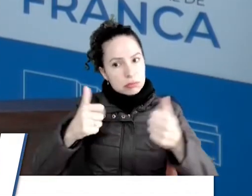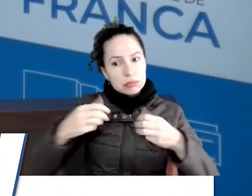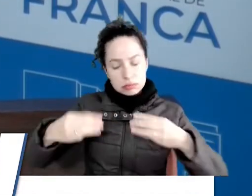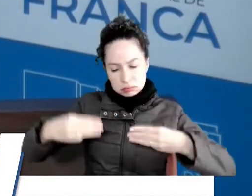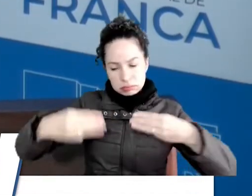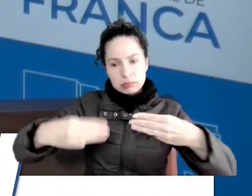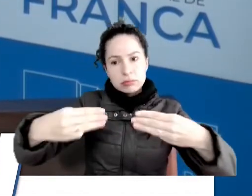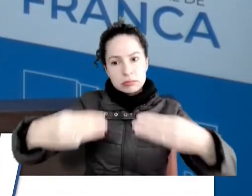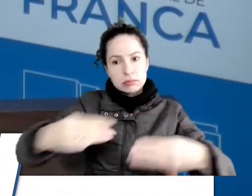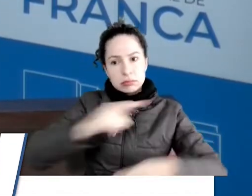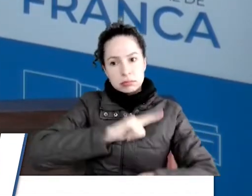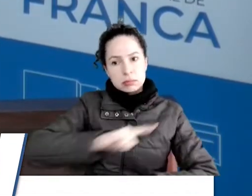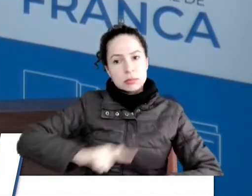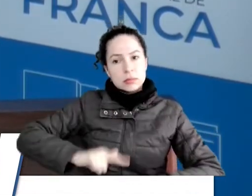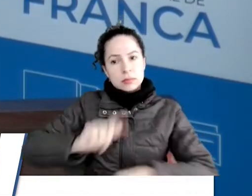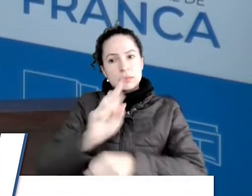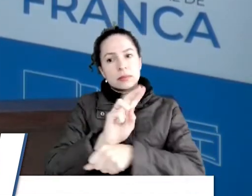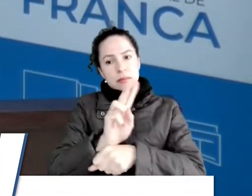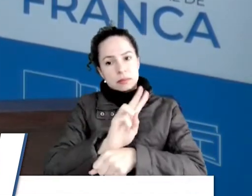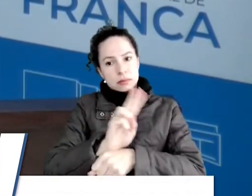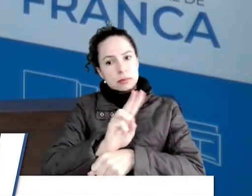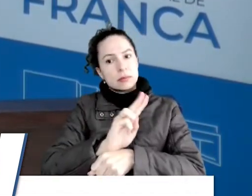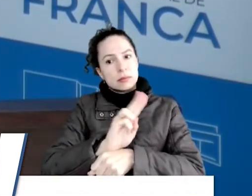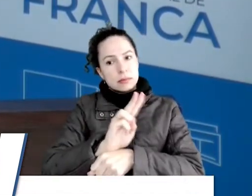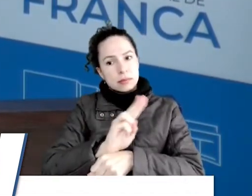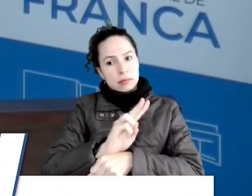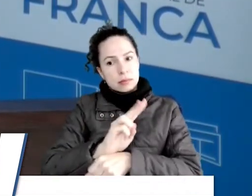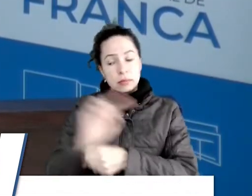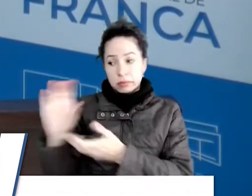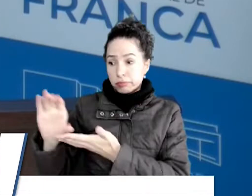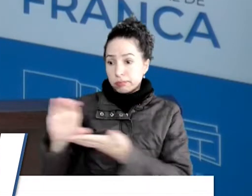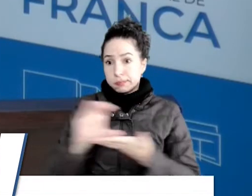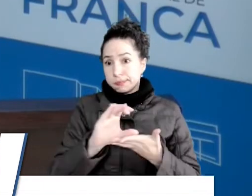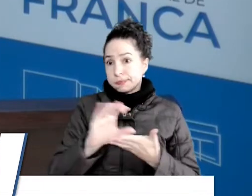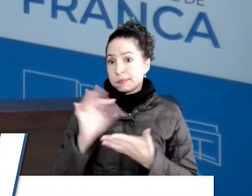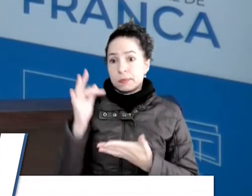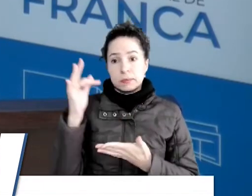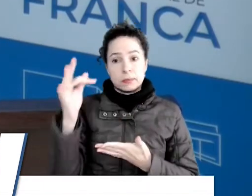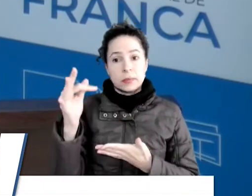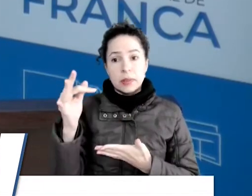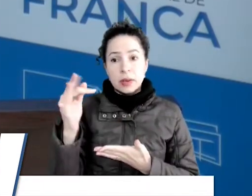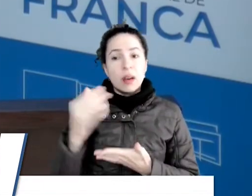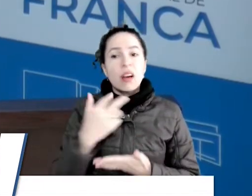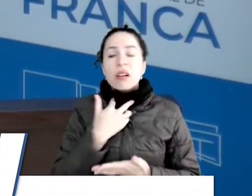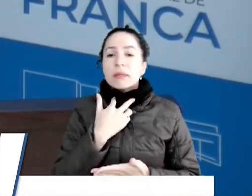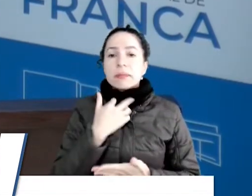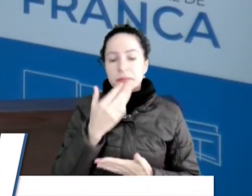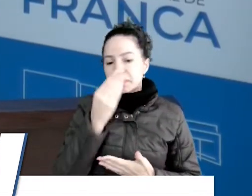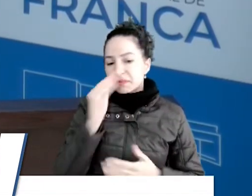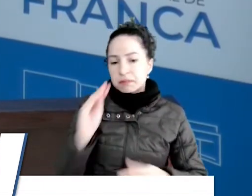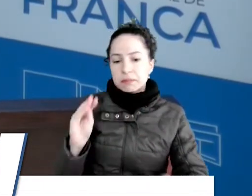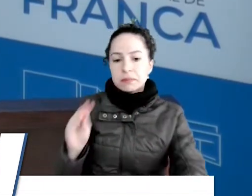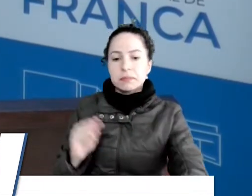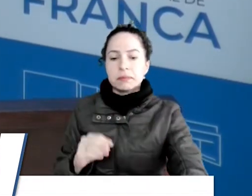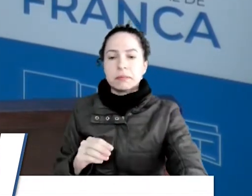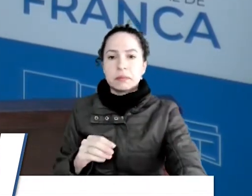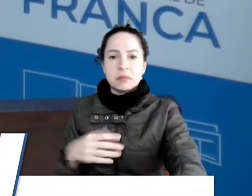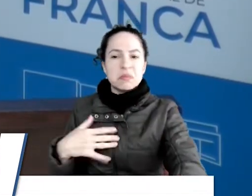para fiscalizar esse recurso federal. Não pode ser tratado de